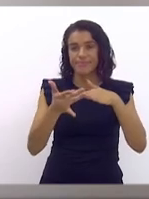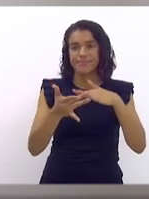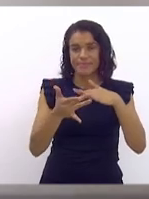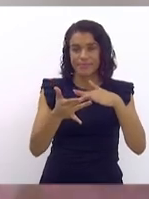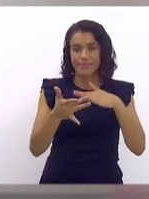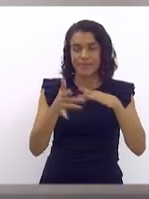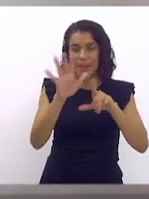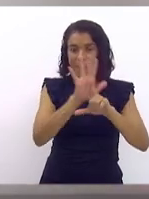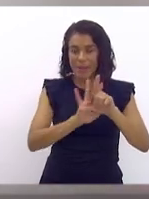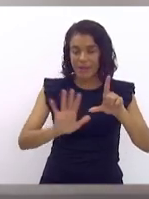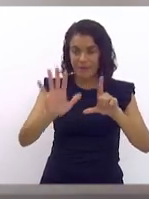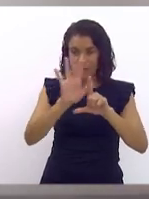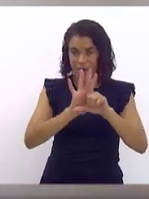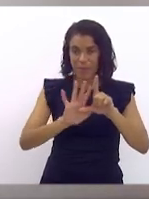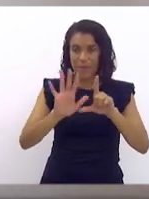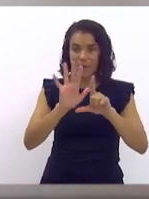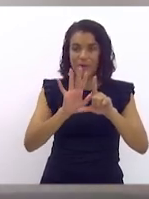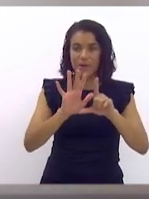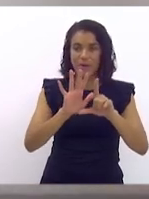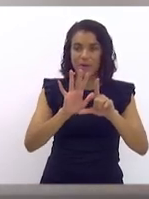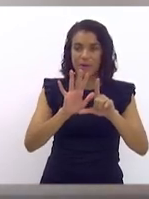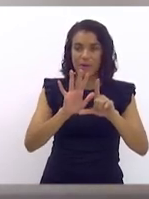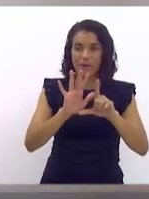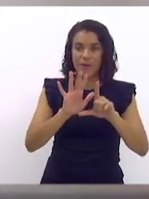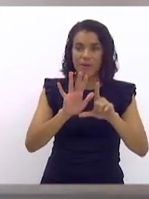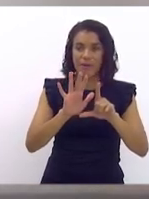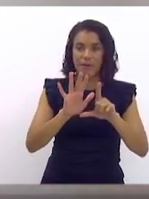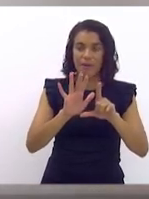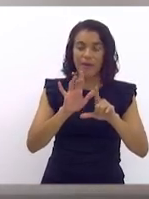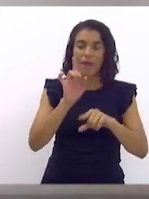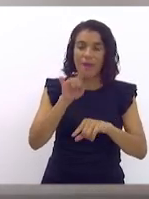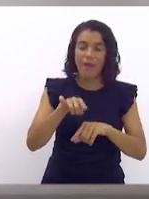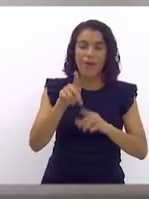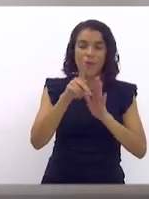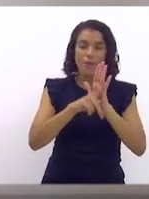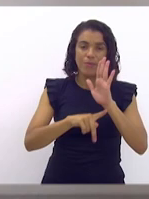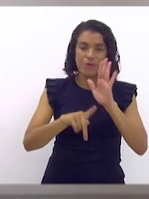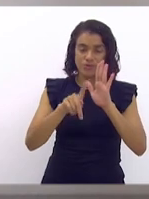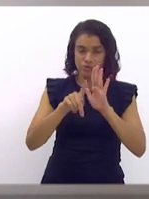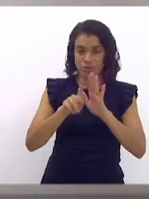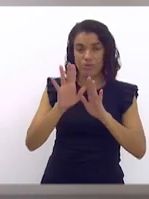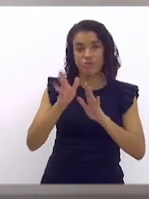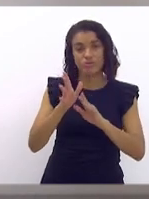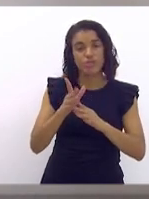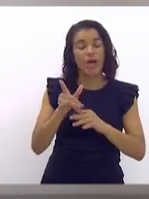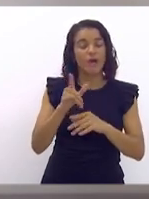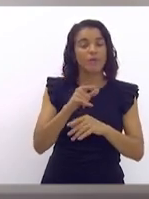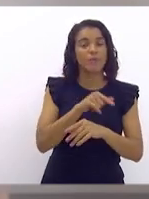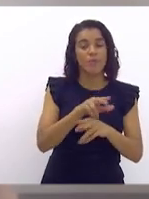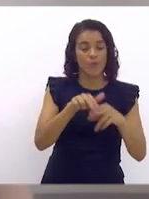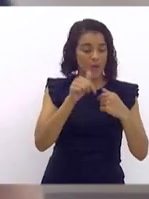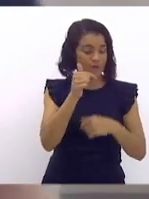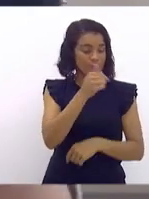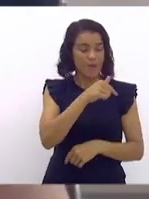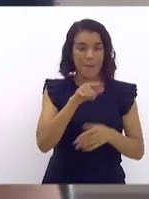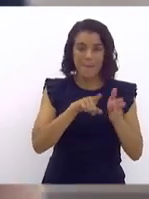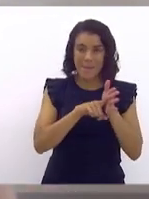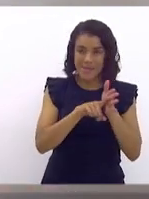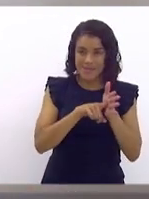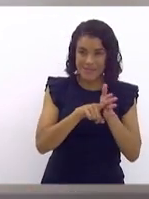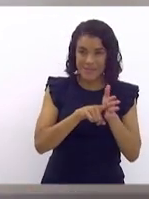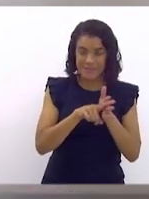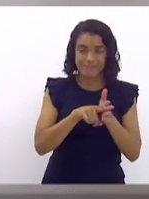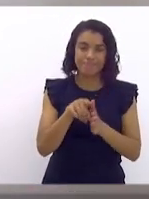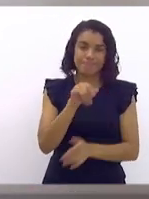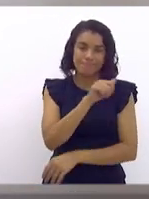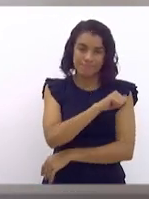novo para relembrar o nome, que é um projeto que é fruto de uma pesquisa da Universidade Federal